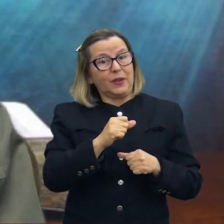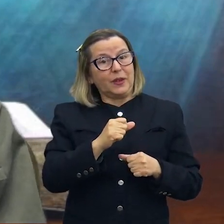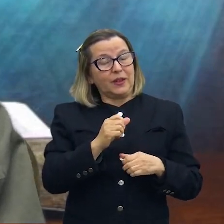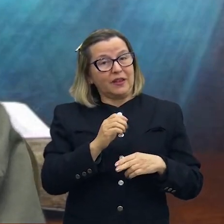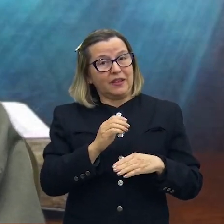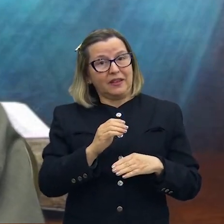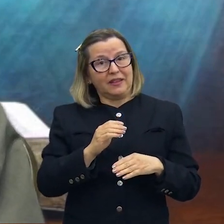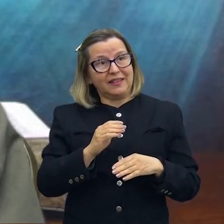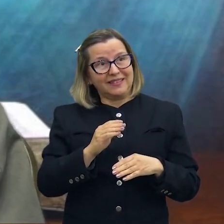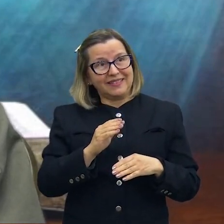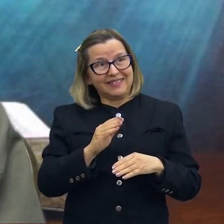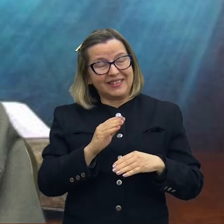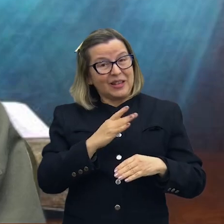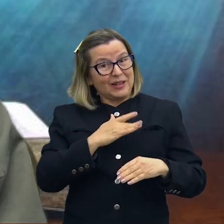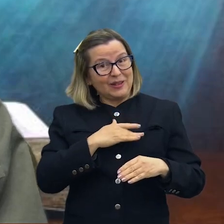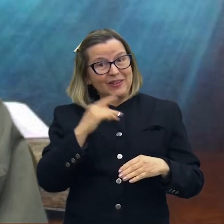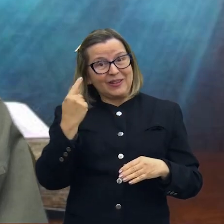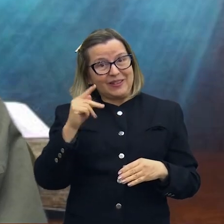e invejoso também.